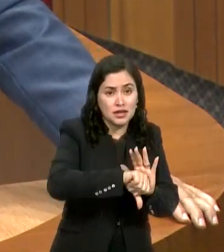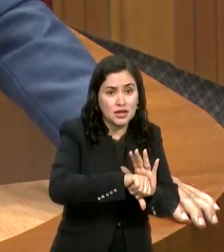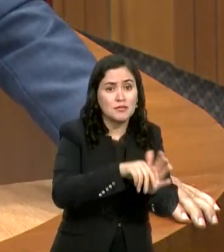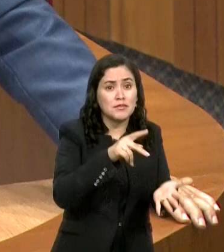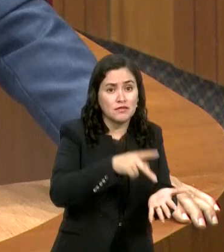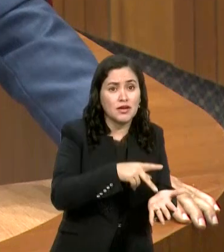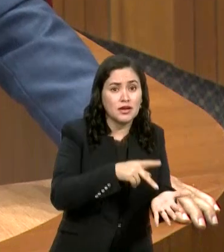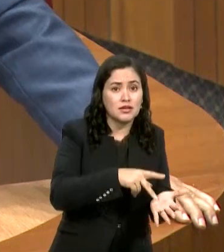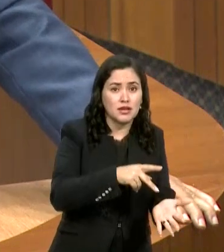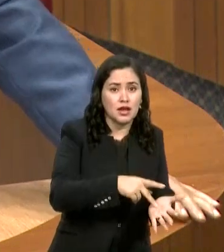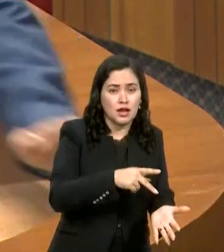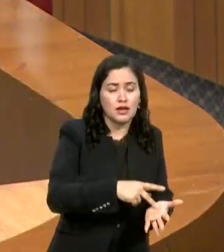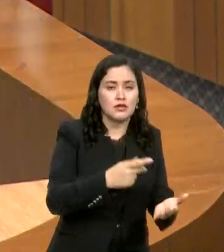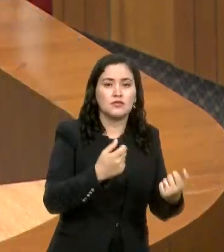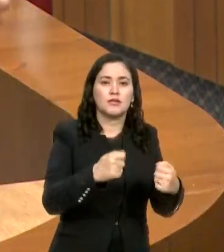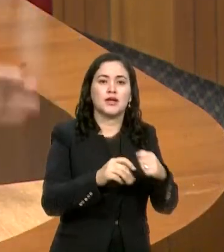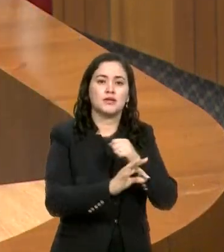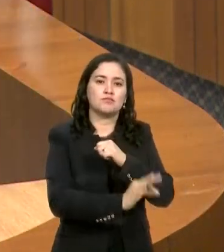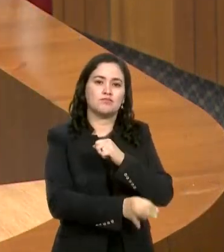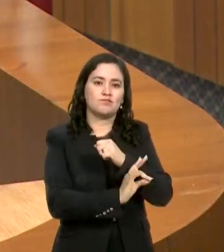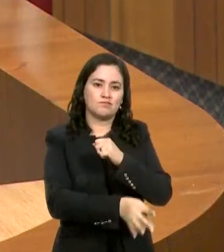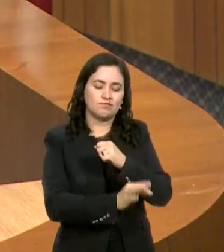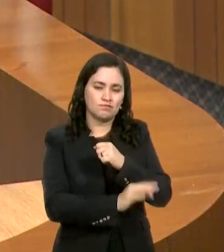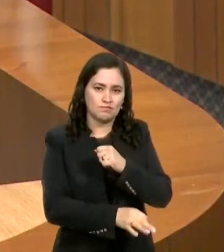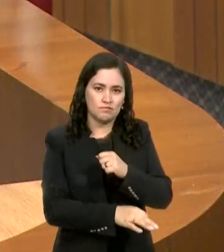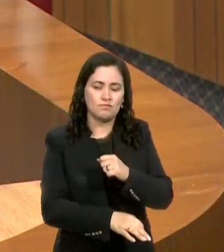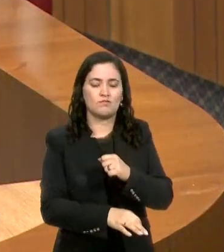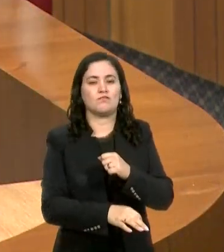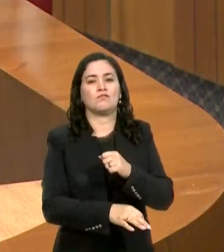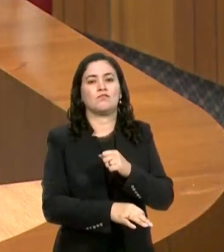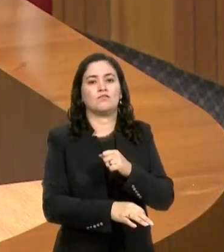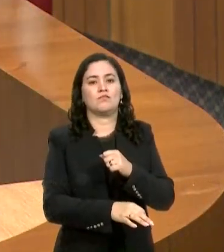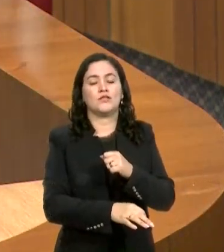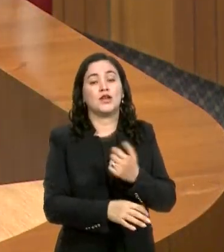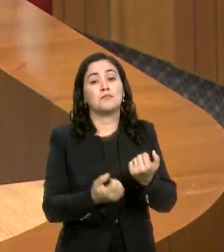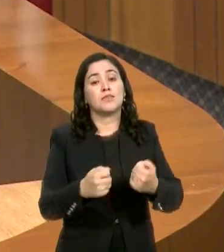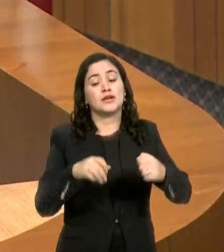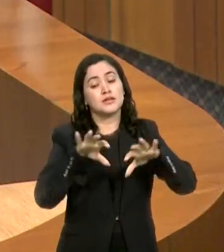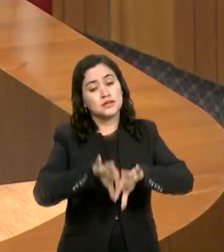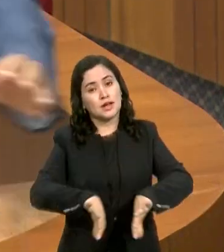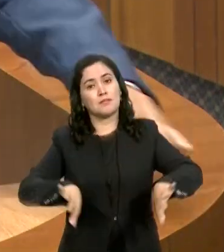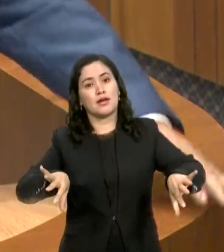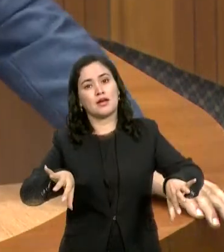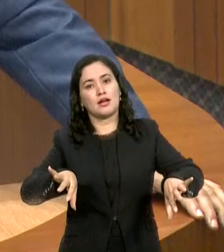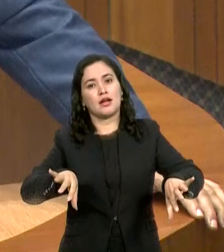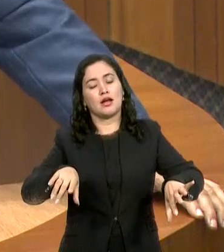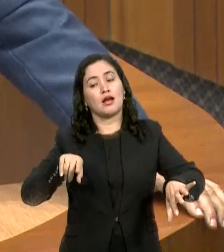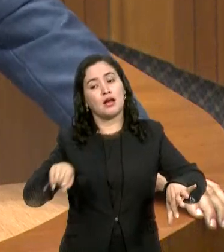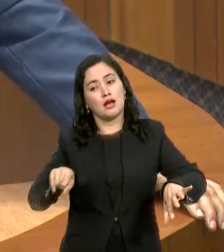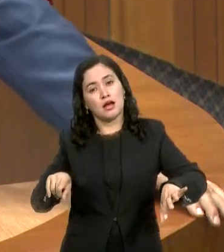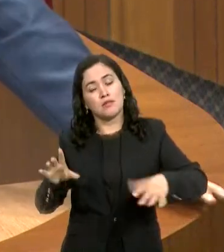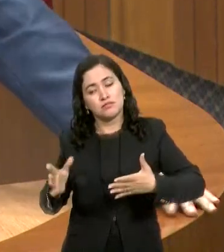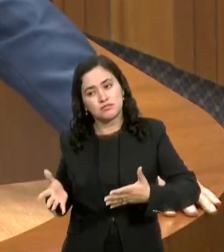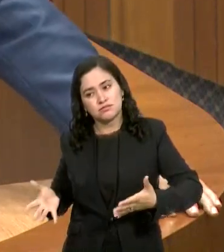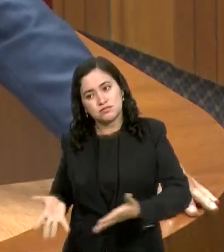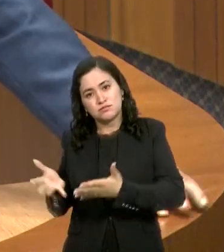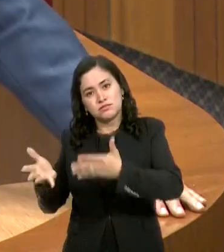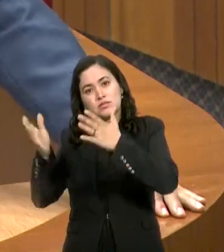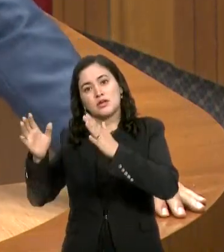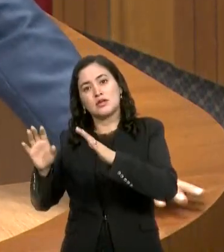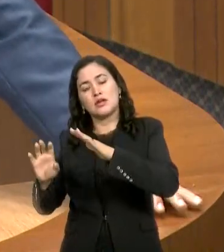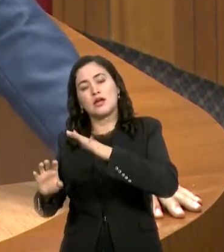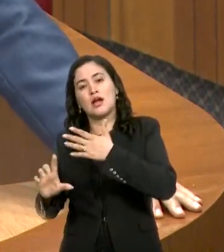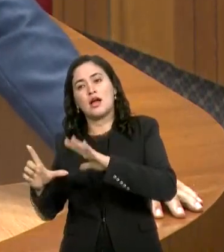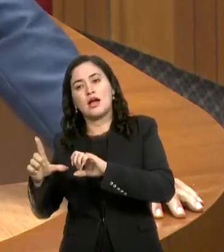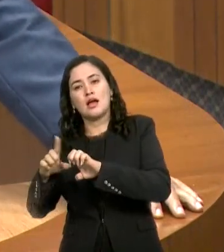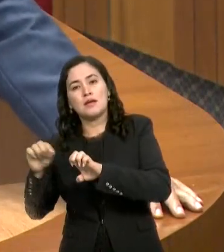crimes fundiários também, e que estão à margem da lei. Nós precisamos separar as coisas e garantir que as comunidades, os maranhenses, nossos